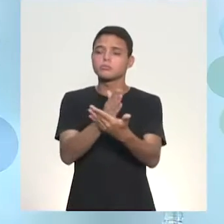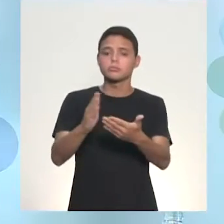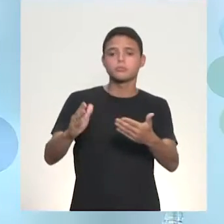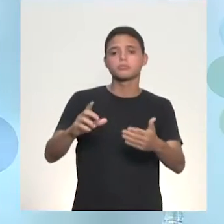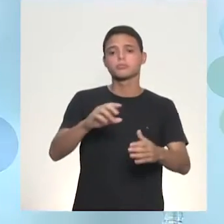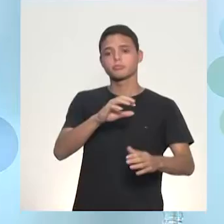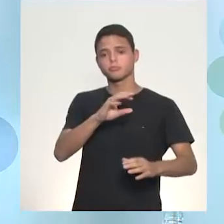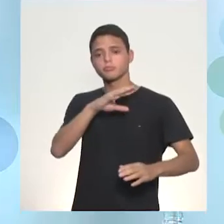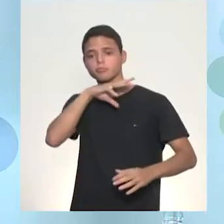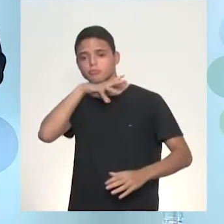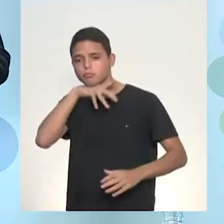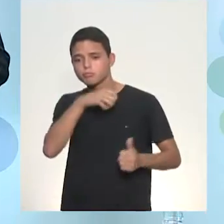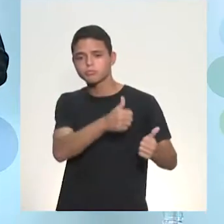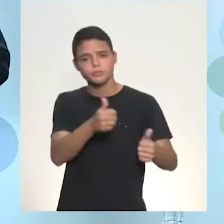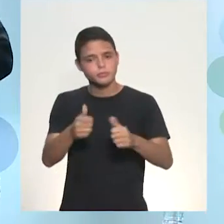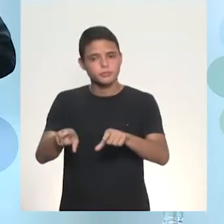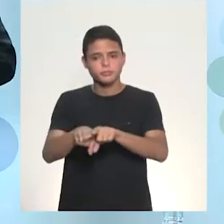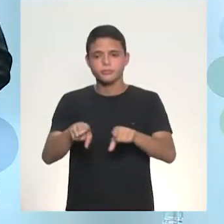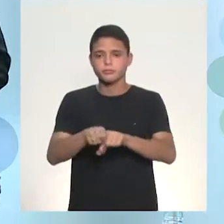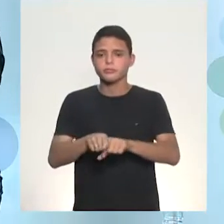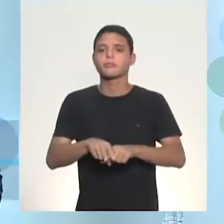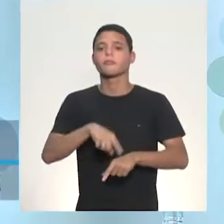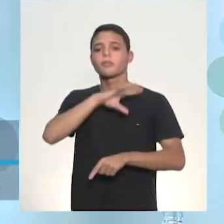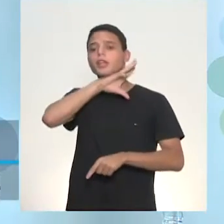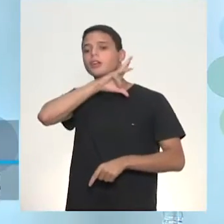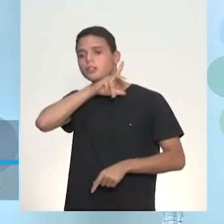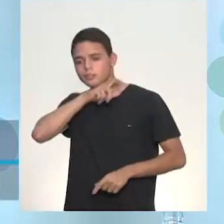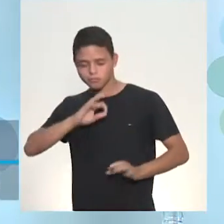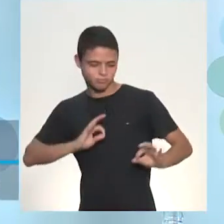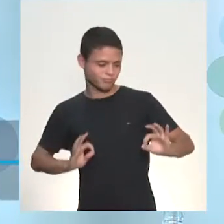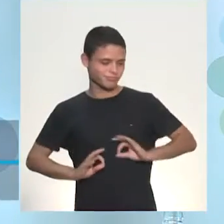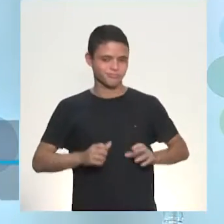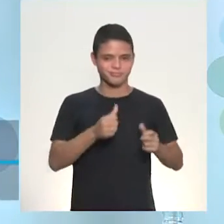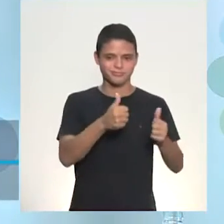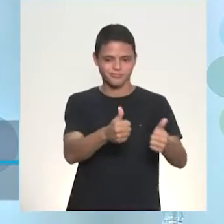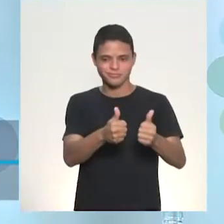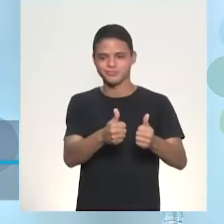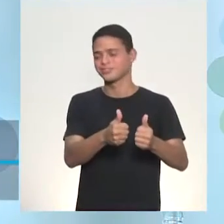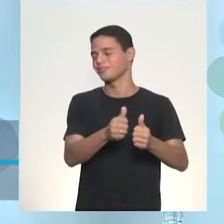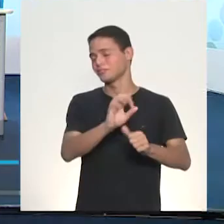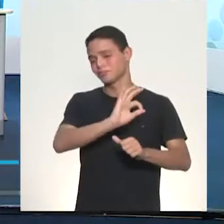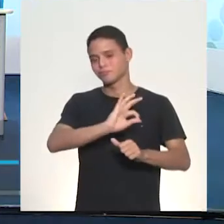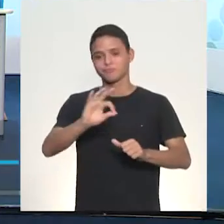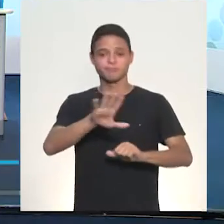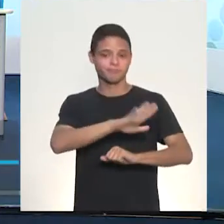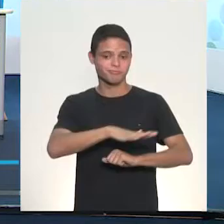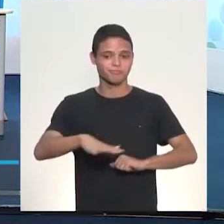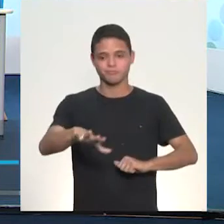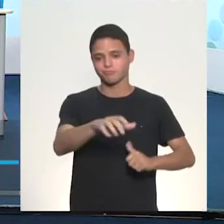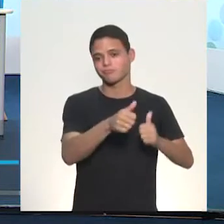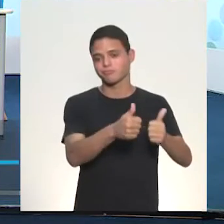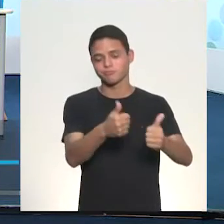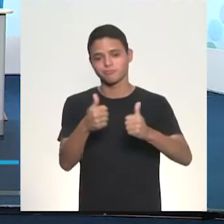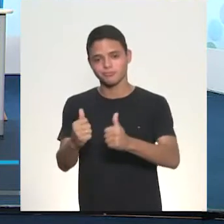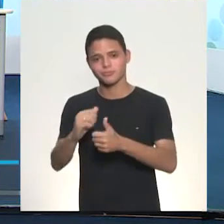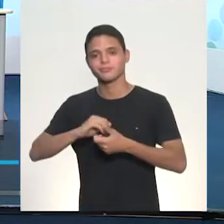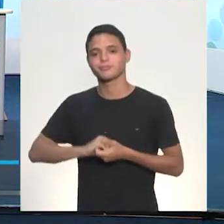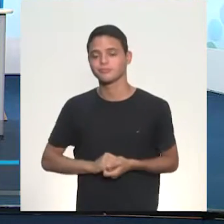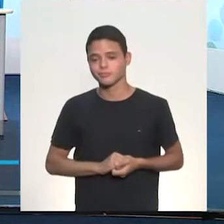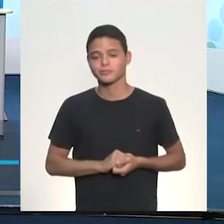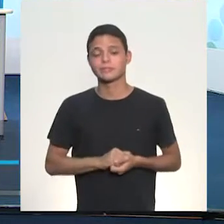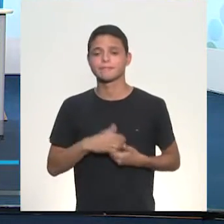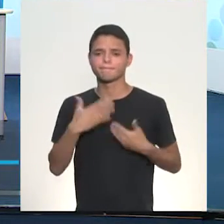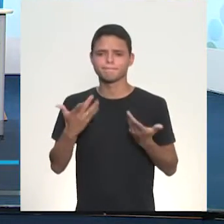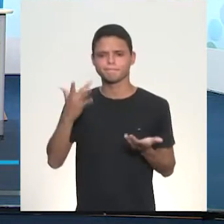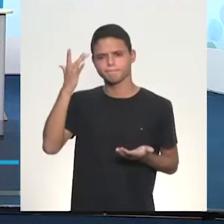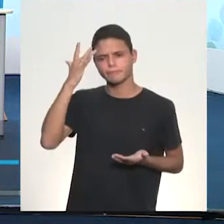para a onça, né? Quer dizer, se a onça está bem, está todo mundo bem, porque o que ela exige para si acaba auxiliando todo mundo, né? Eu acho